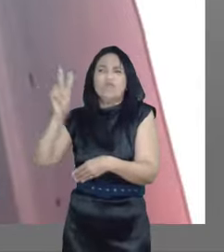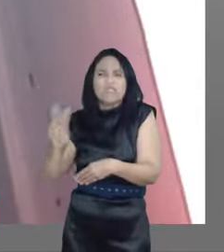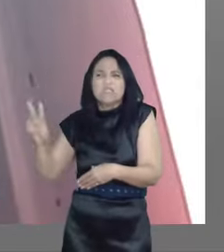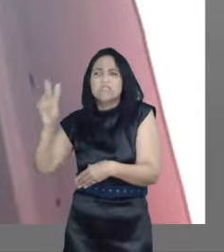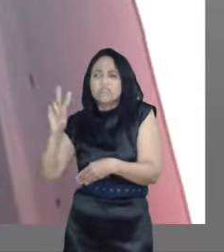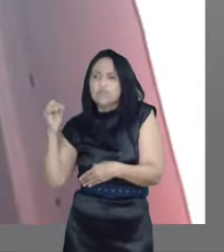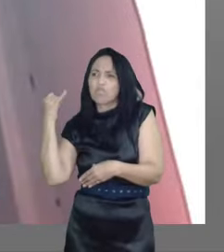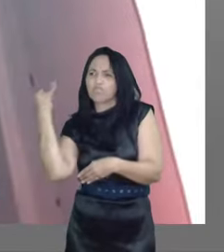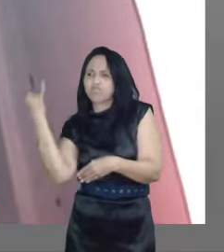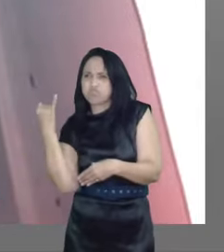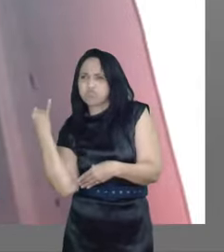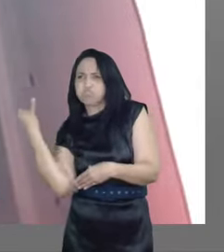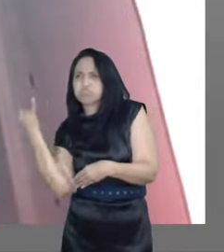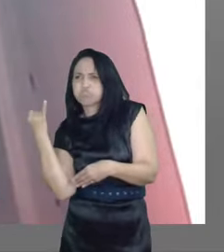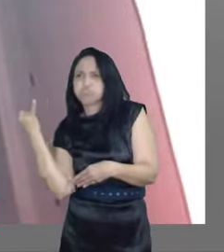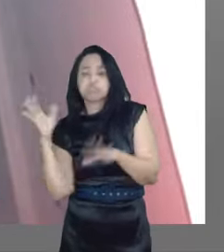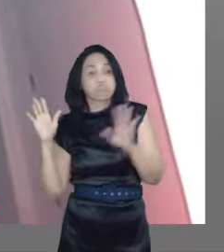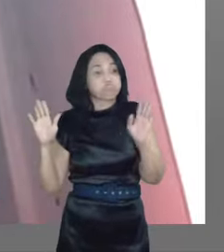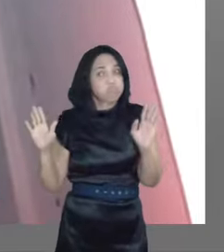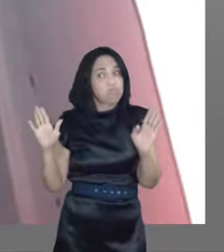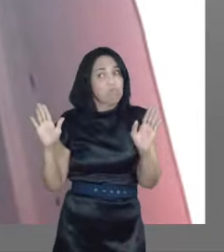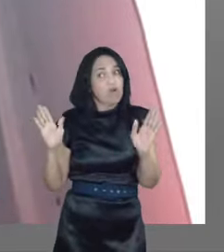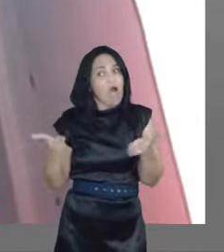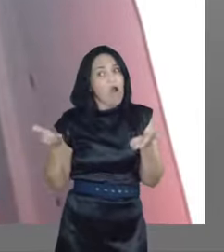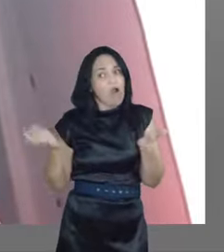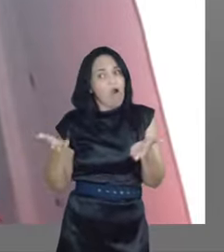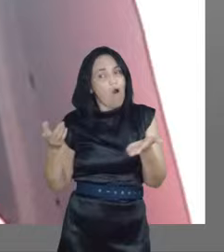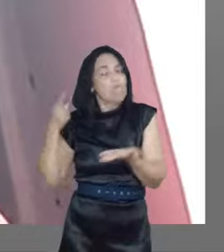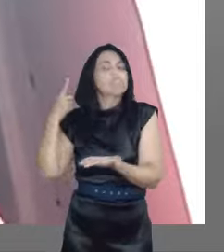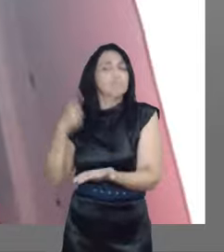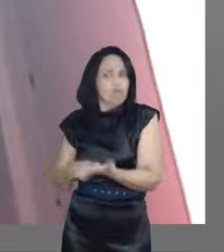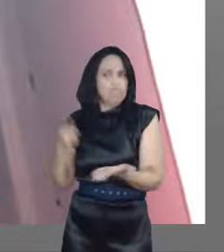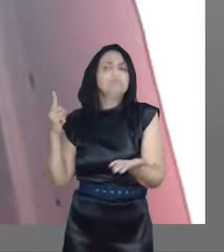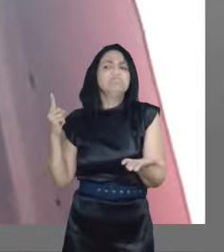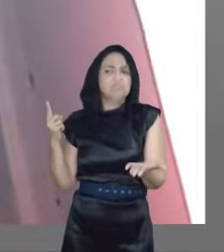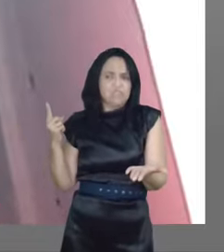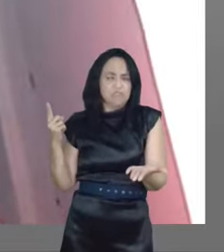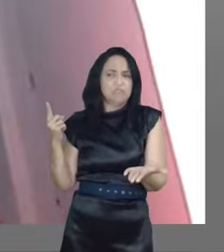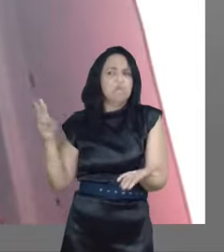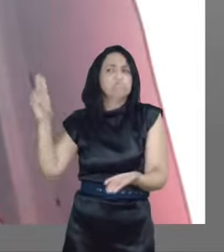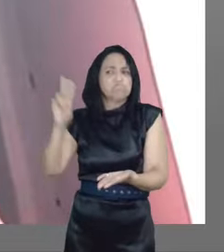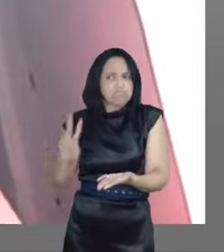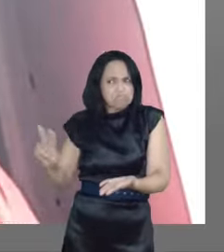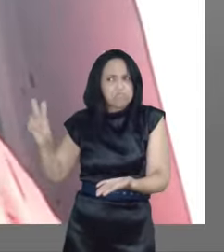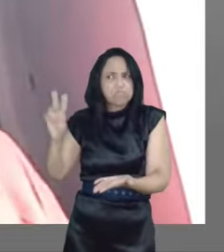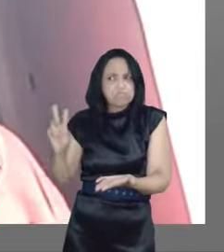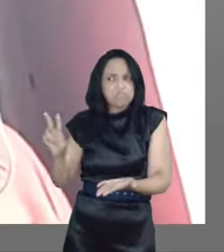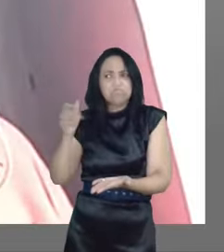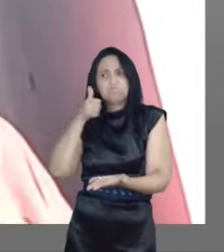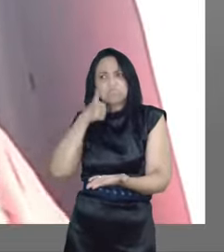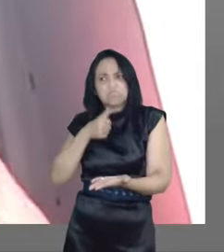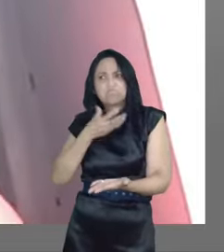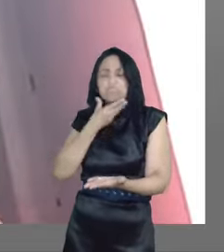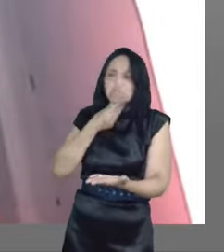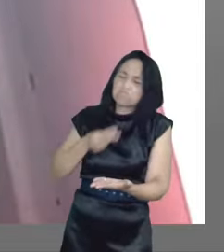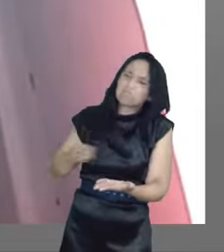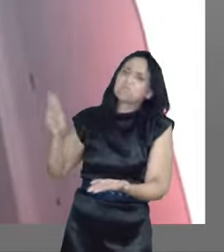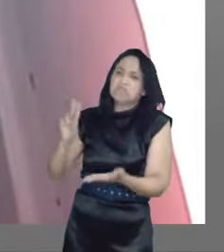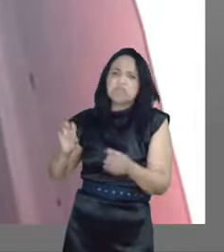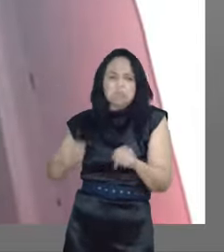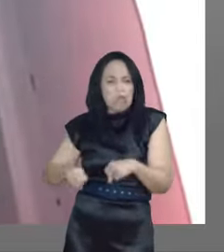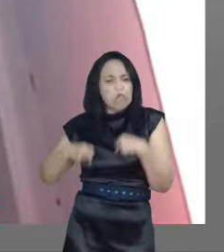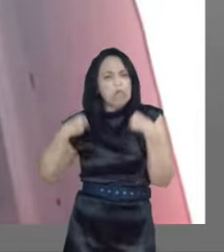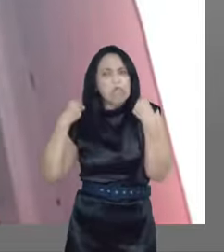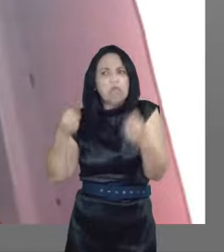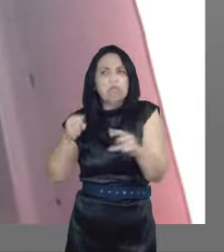importante. Também é isso. Agora, com compromisso. Compromisso, vereadores e vereadoras, com compromisso da luta social,